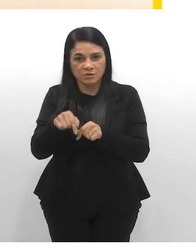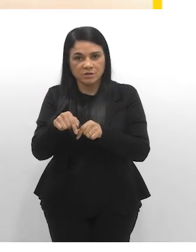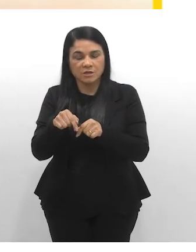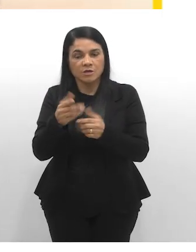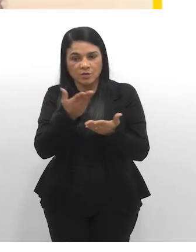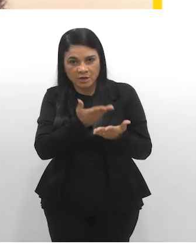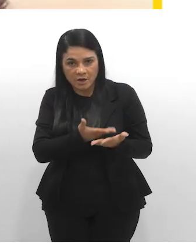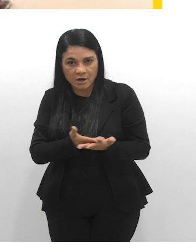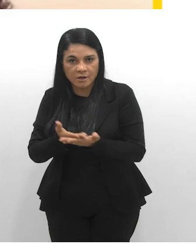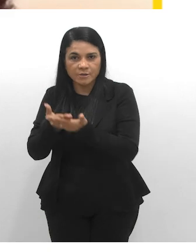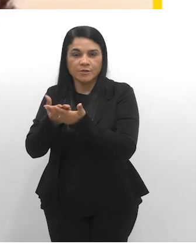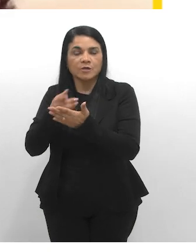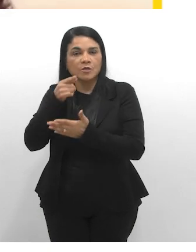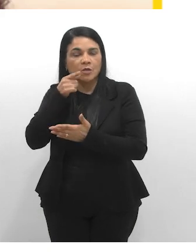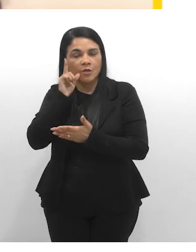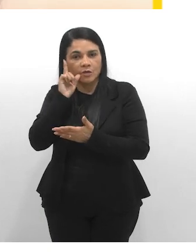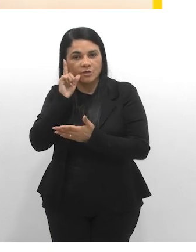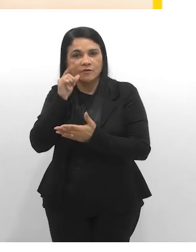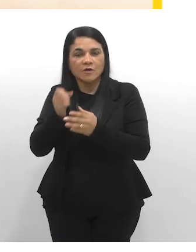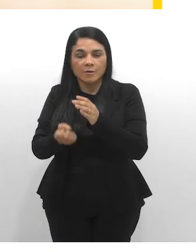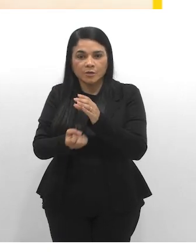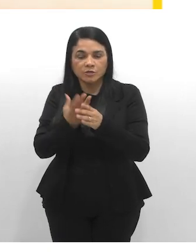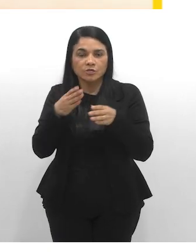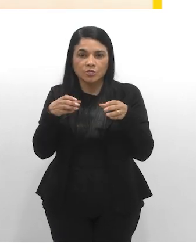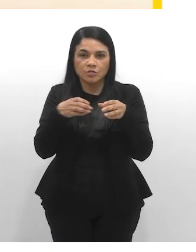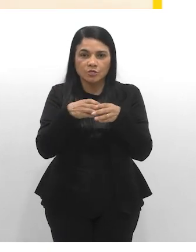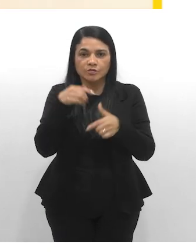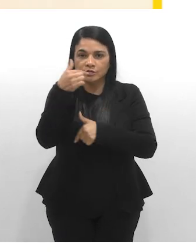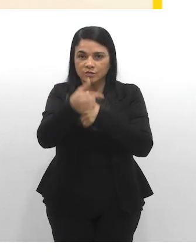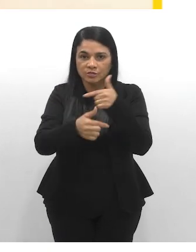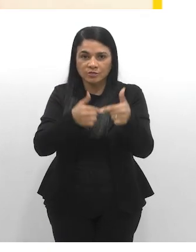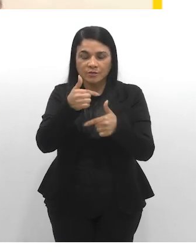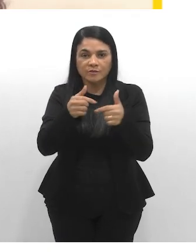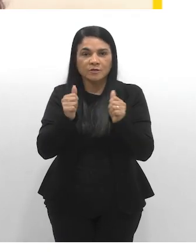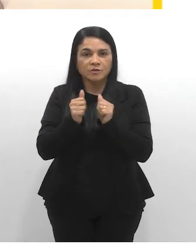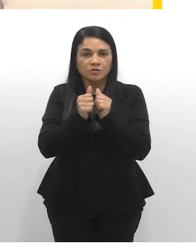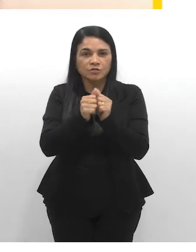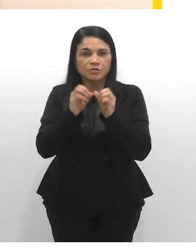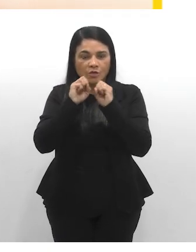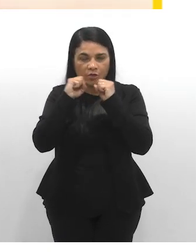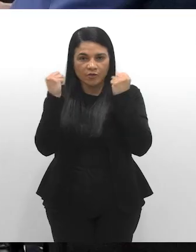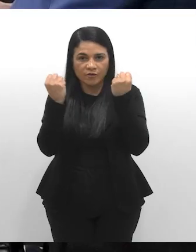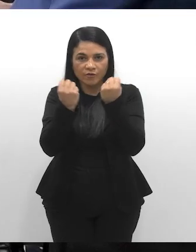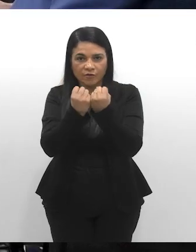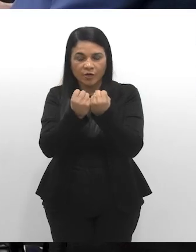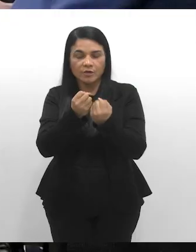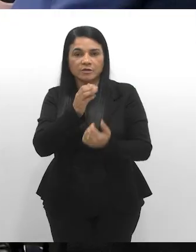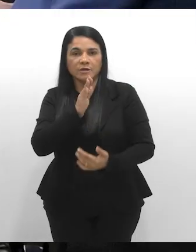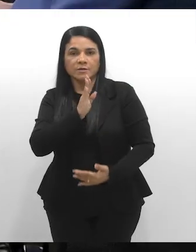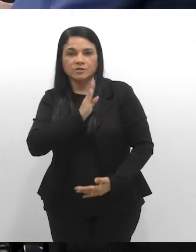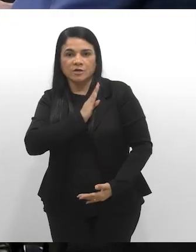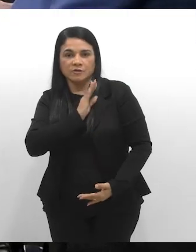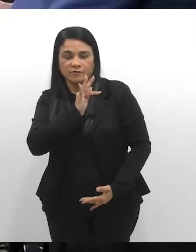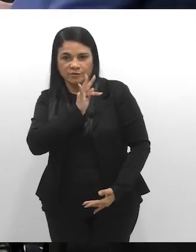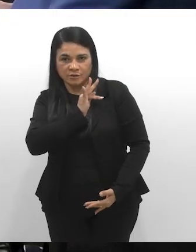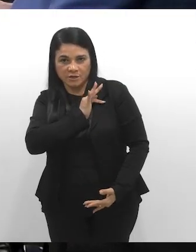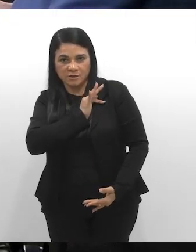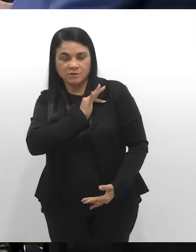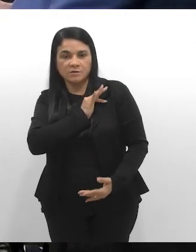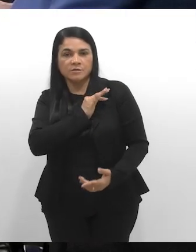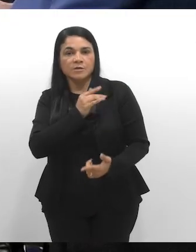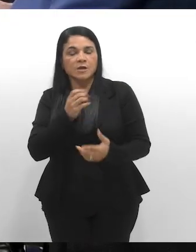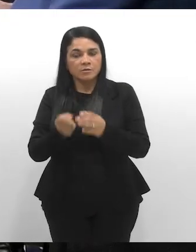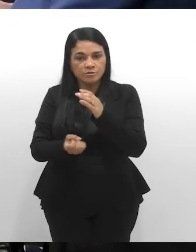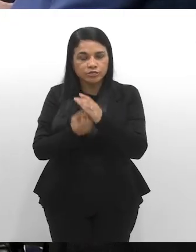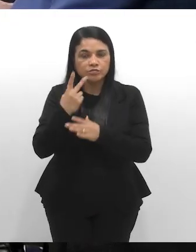aqui, um dos encaminhamentos ontem foi a produção de um grupo de trabalho junto ao Fórum Grita Baixada